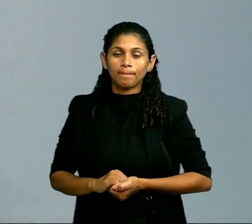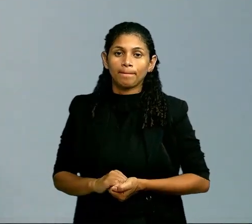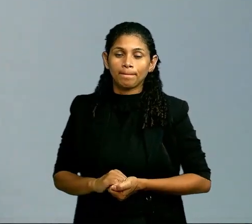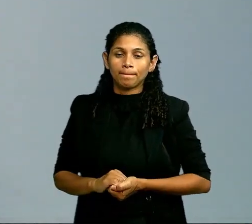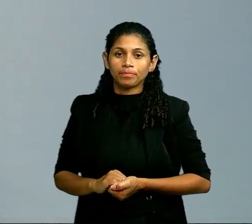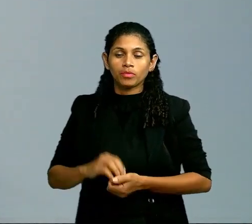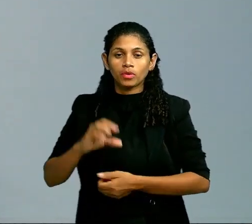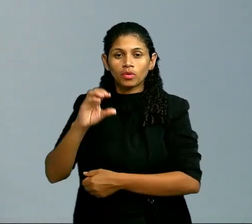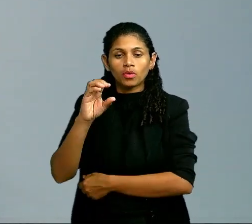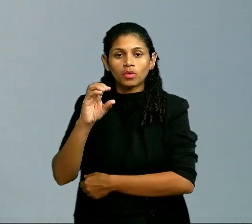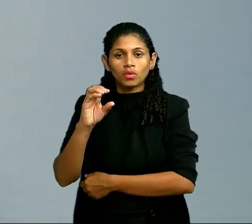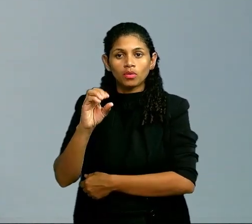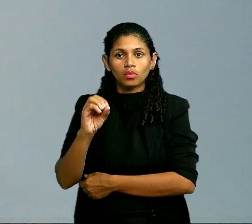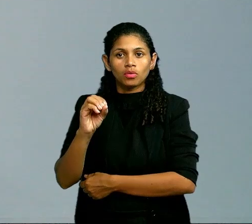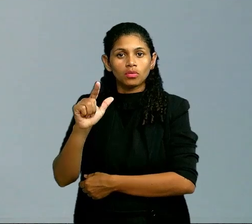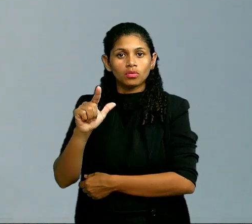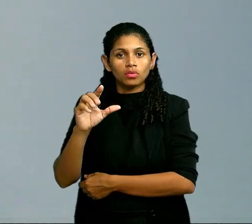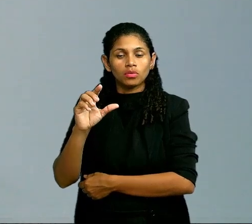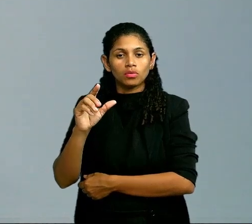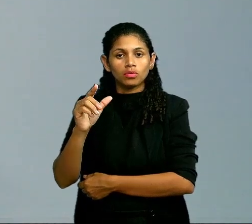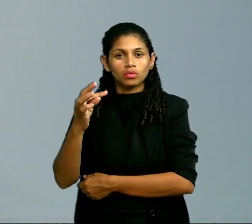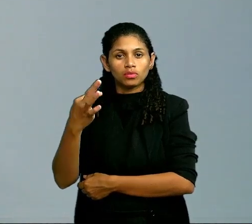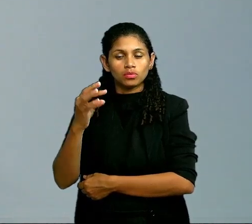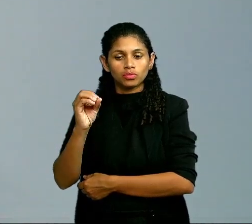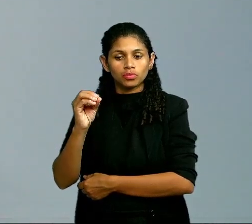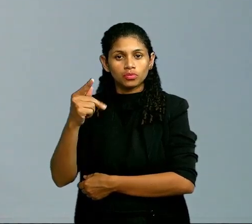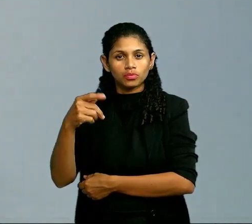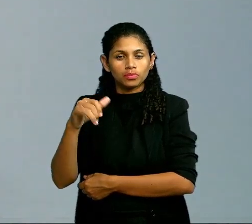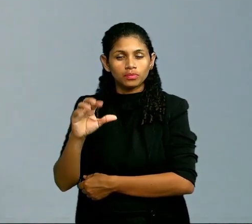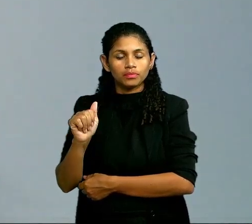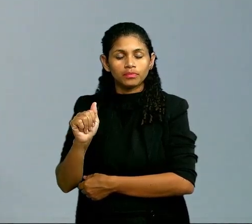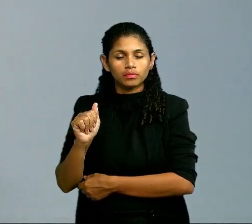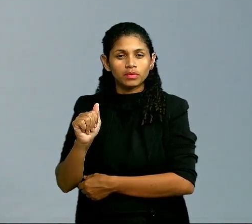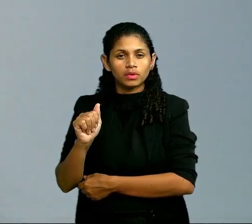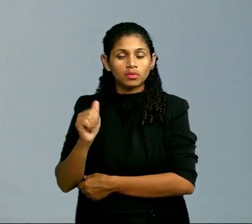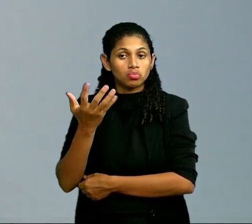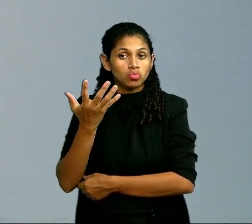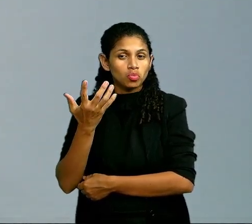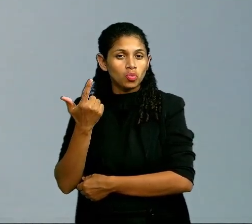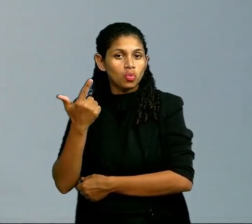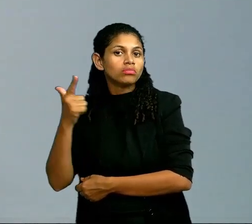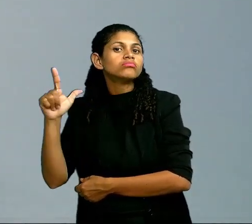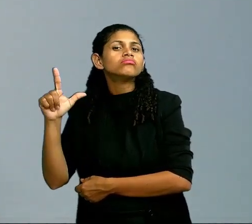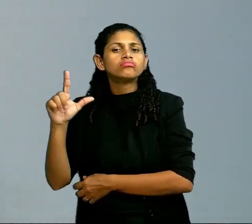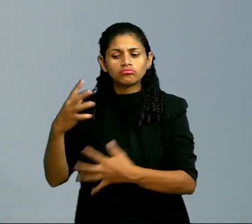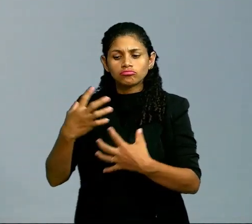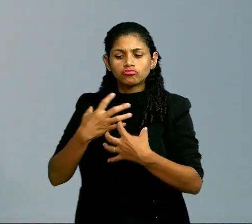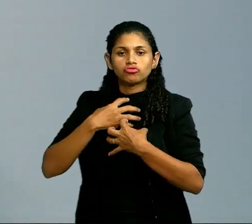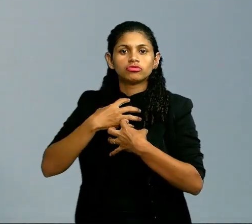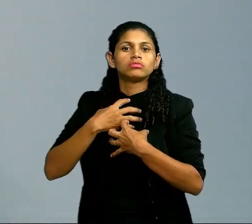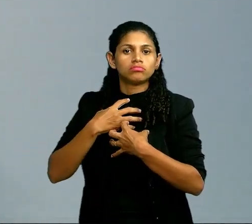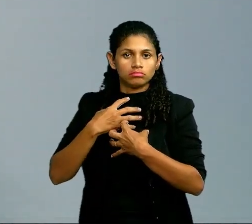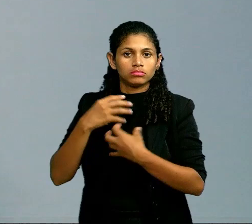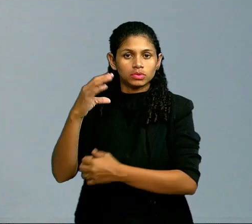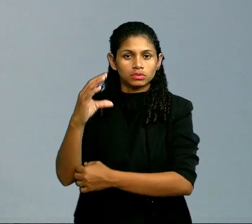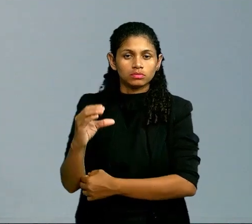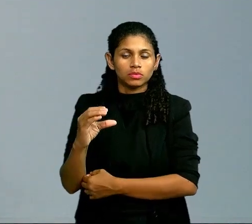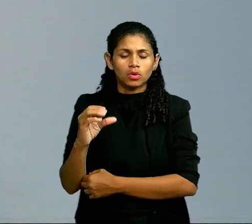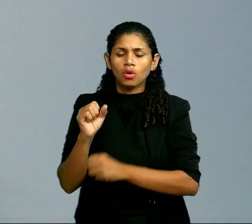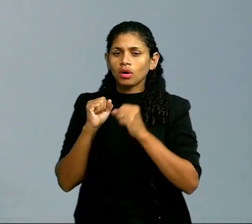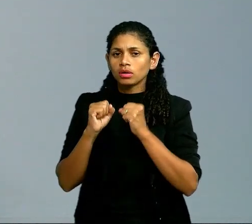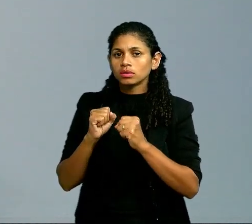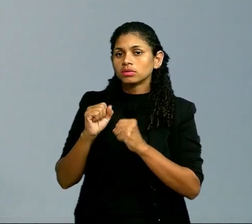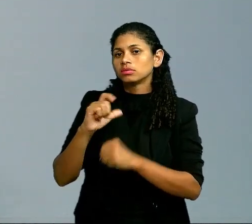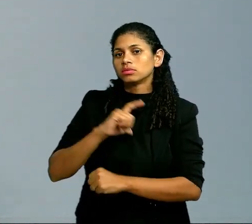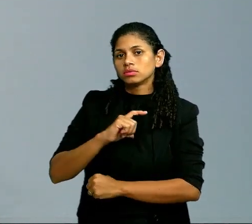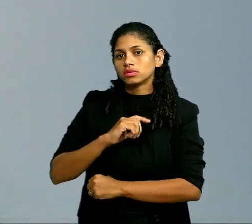outra maneira desses átomos de carbono se comportarem. Então o carbono ele é o nosso principal alótropo. Por exemplo, eu posso ter o carbono carvão,